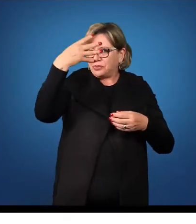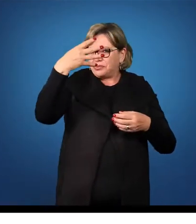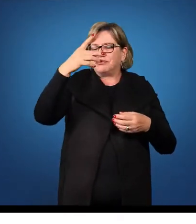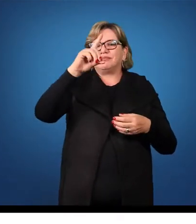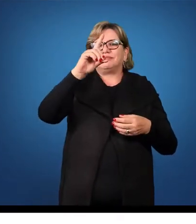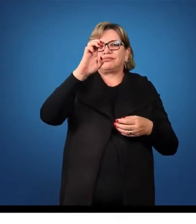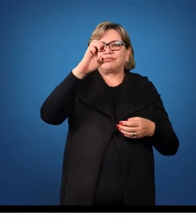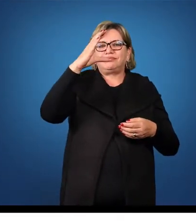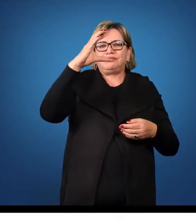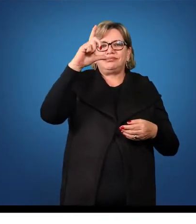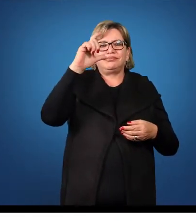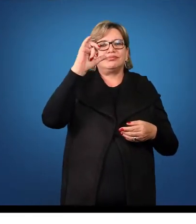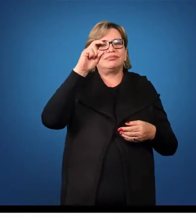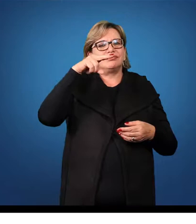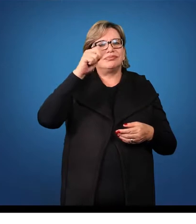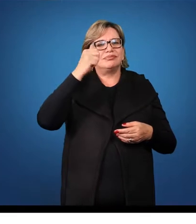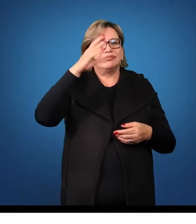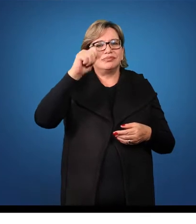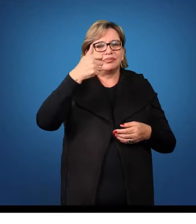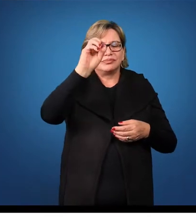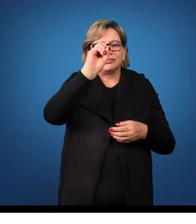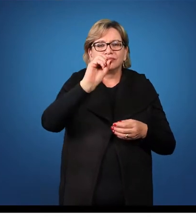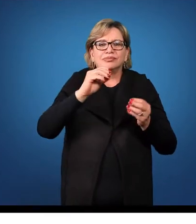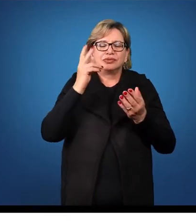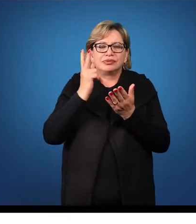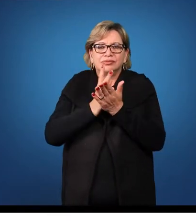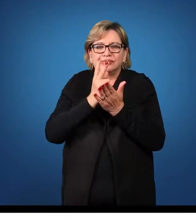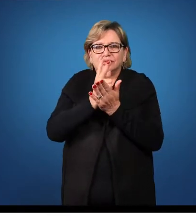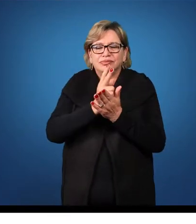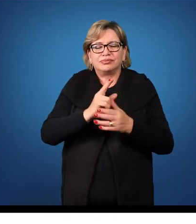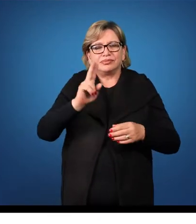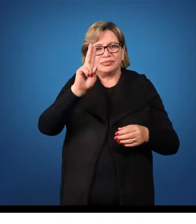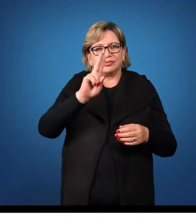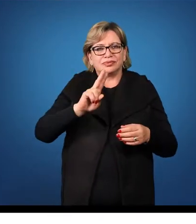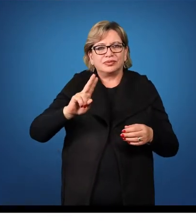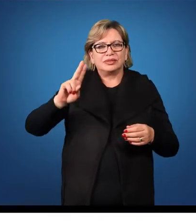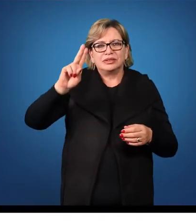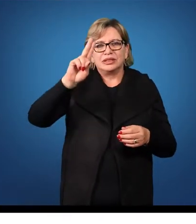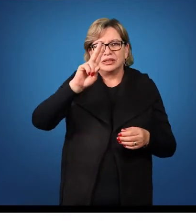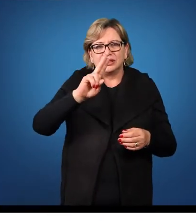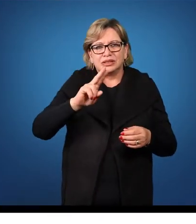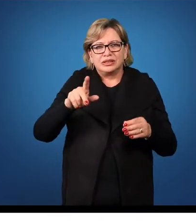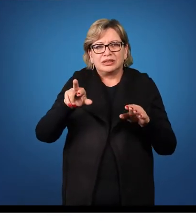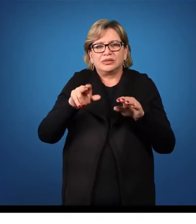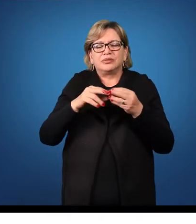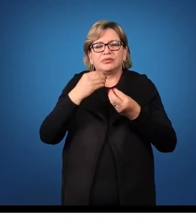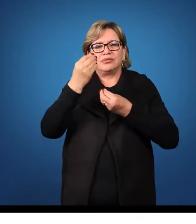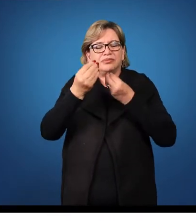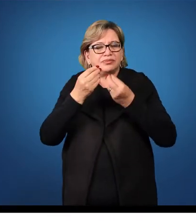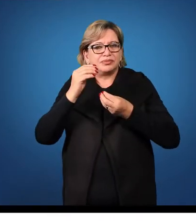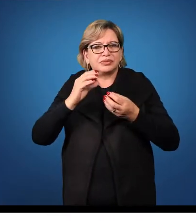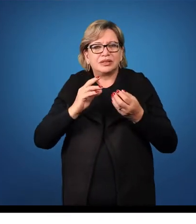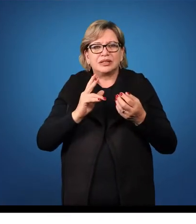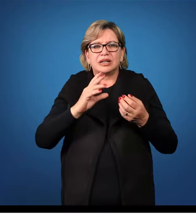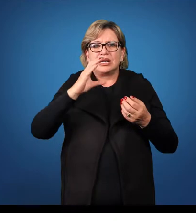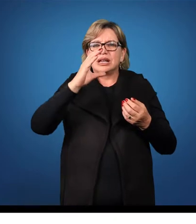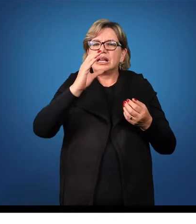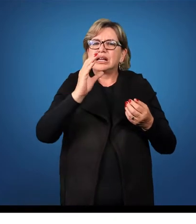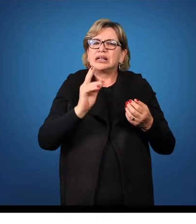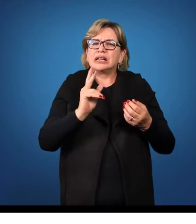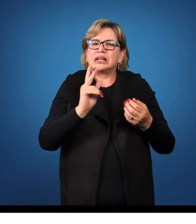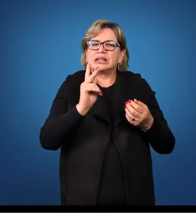declinação ela segue a declinação de cantos cantos